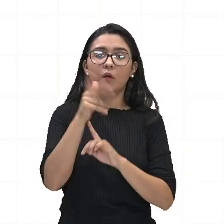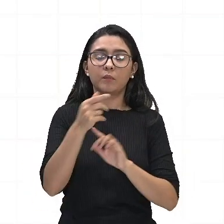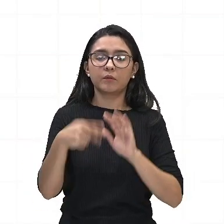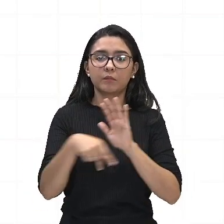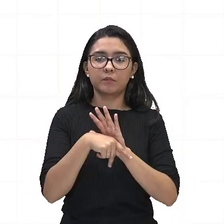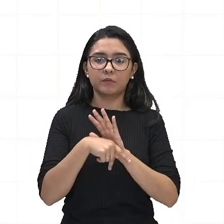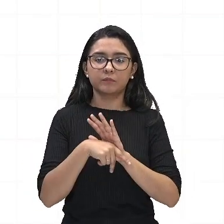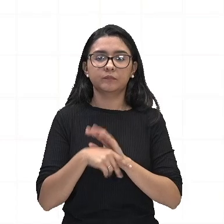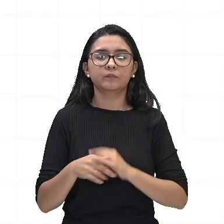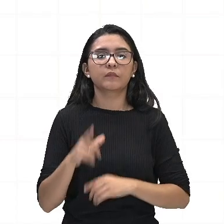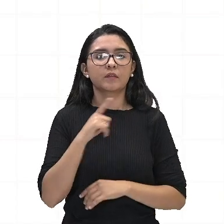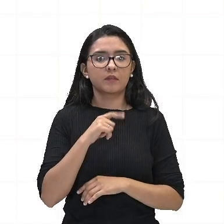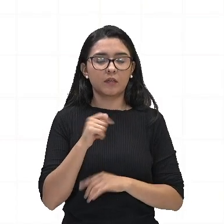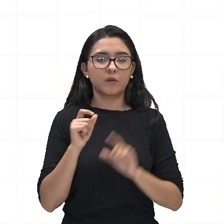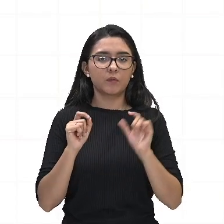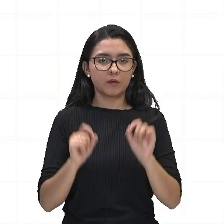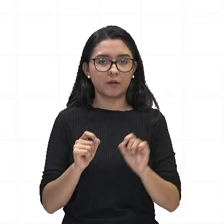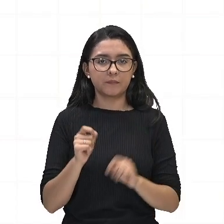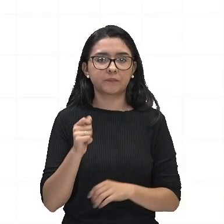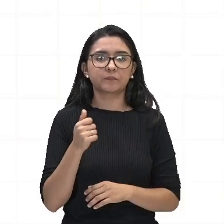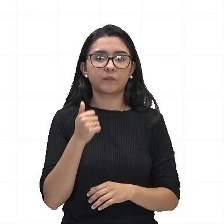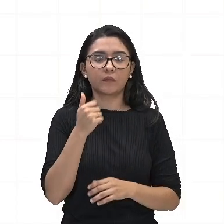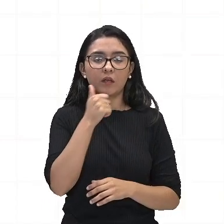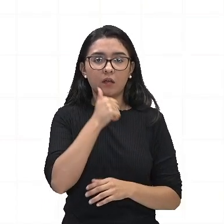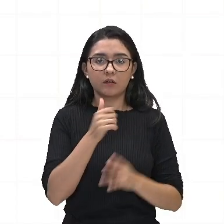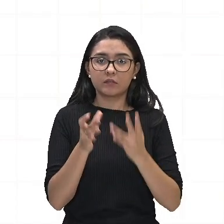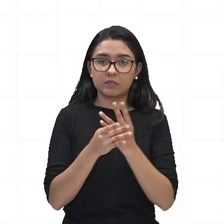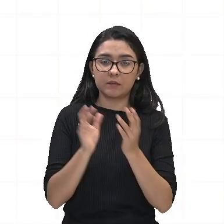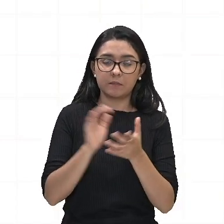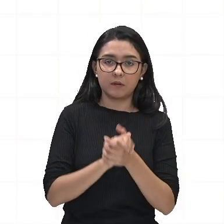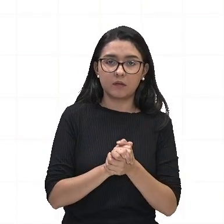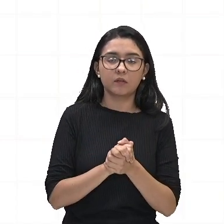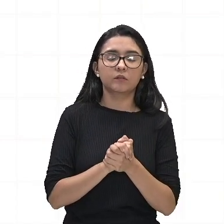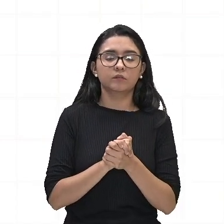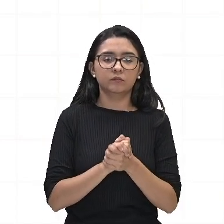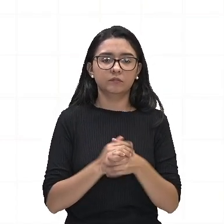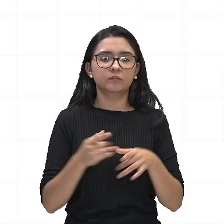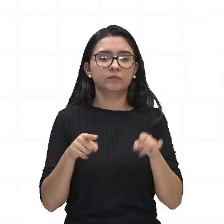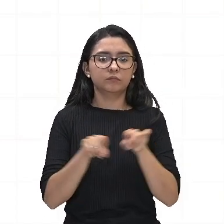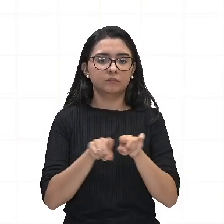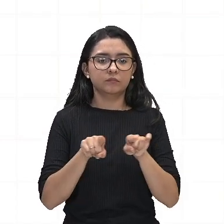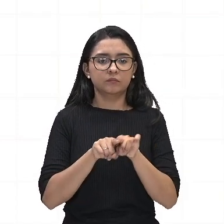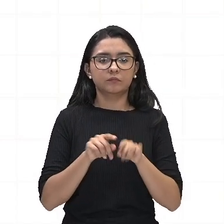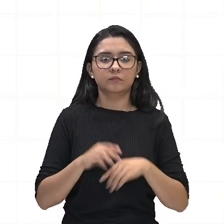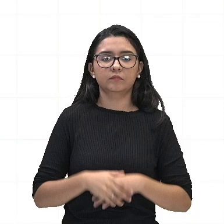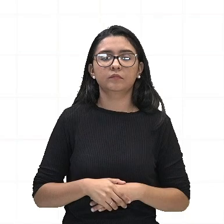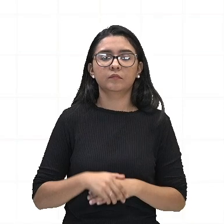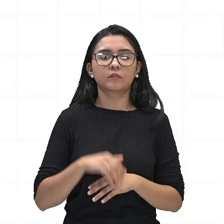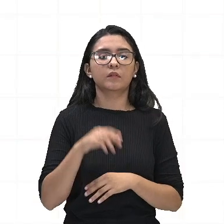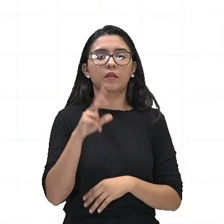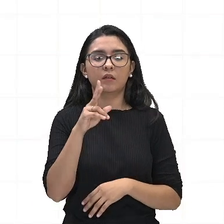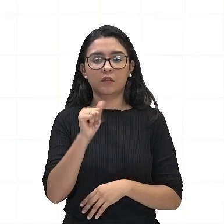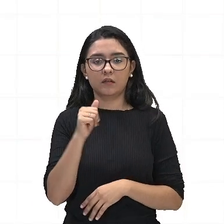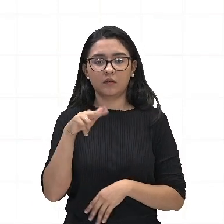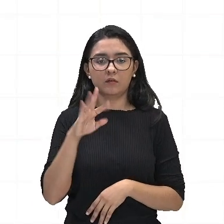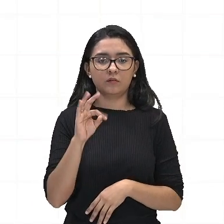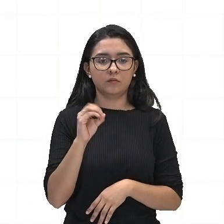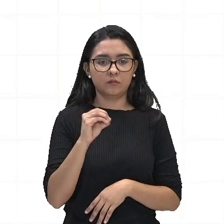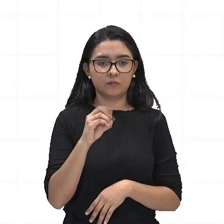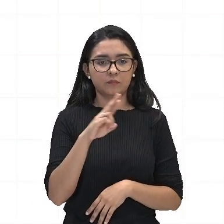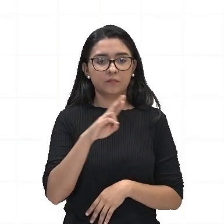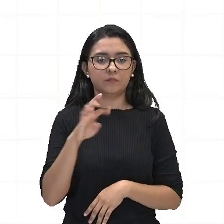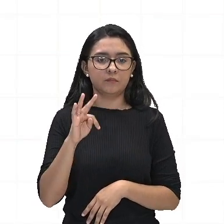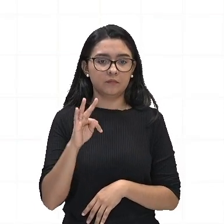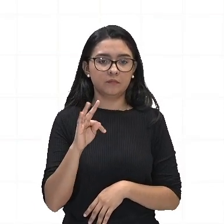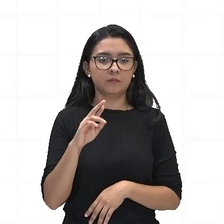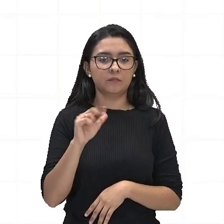o Casamento da Virgem, Autorretrato, A Bela Jardineira e a Escola de Atenas. Então,